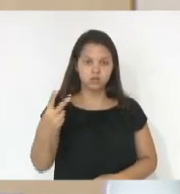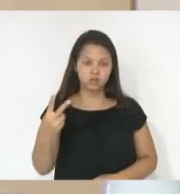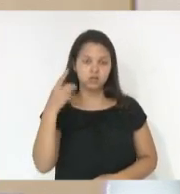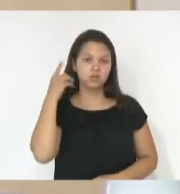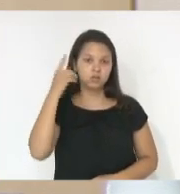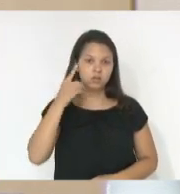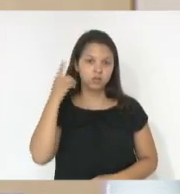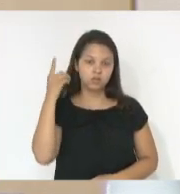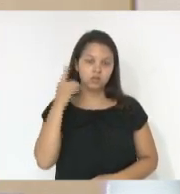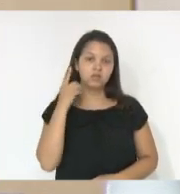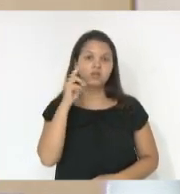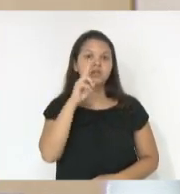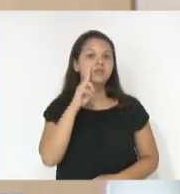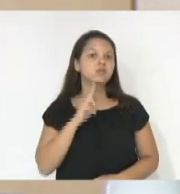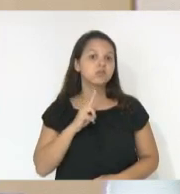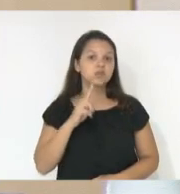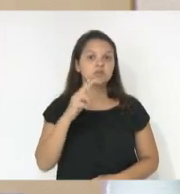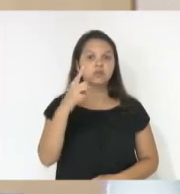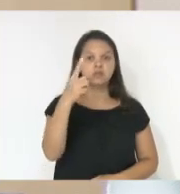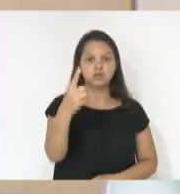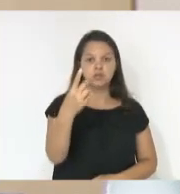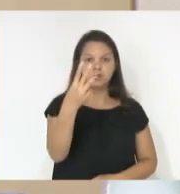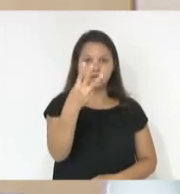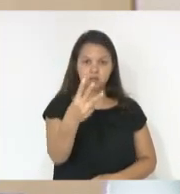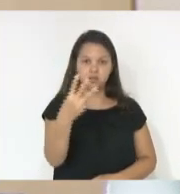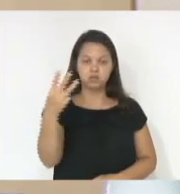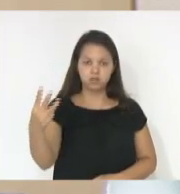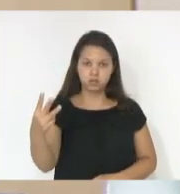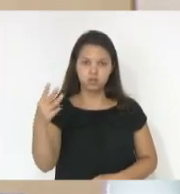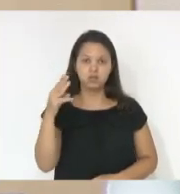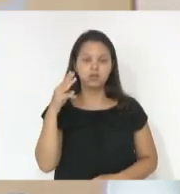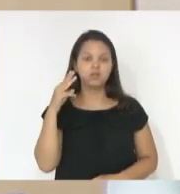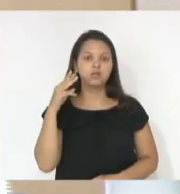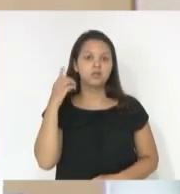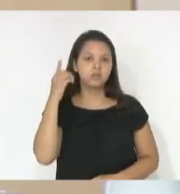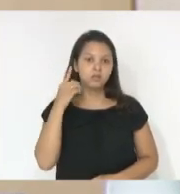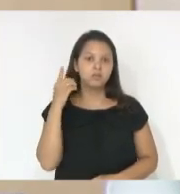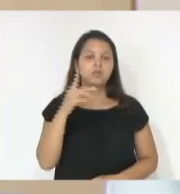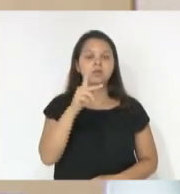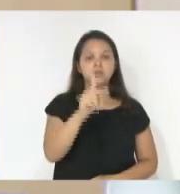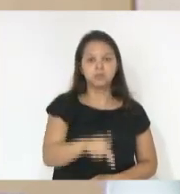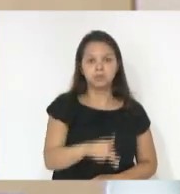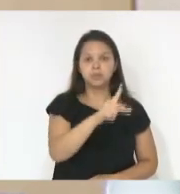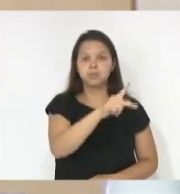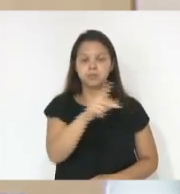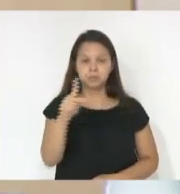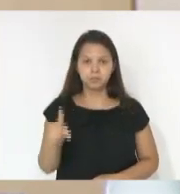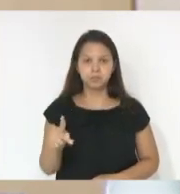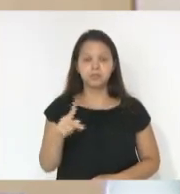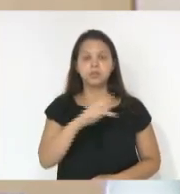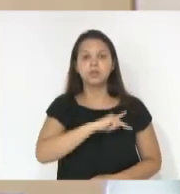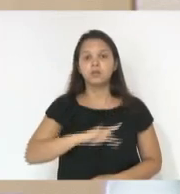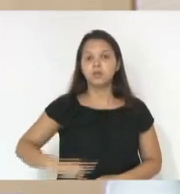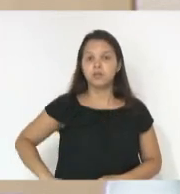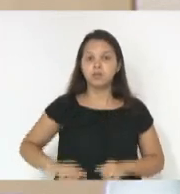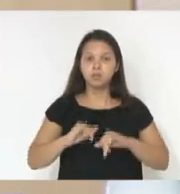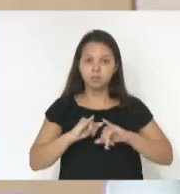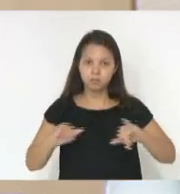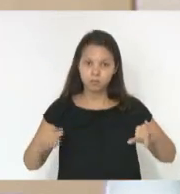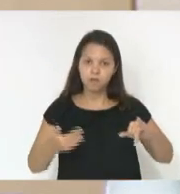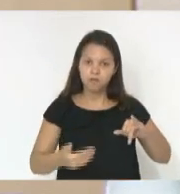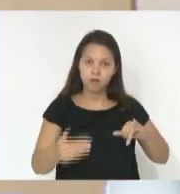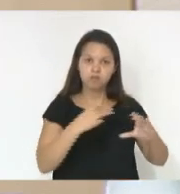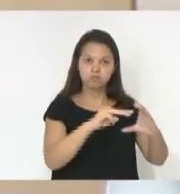deputado Ivan Nats. Requerimento 133, autoria deputado Padre Pedro Baldiceira. Esta presidência comunica que encaminhará